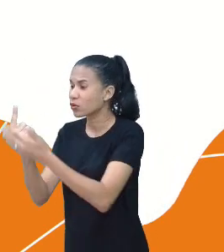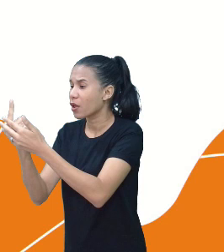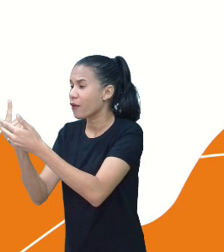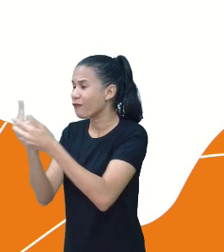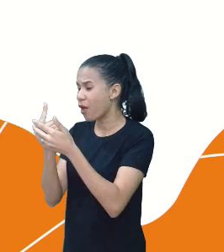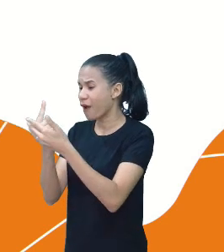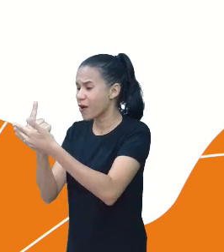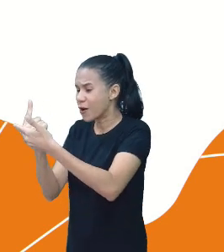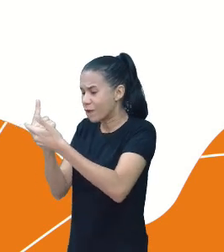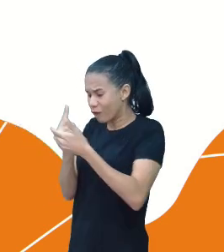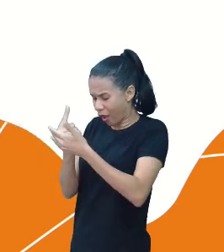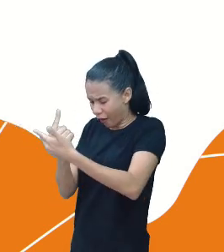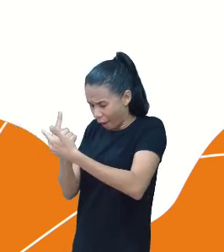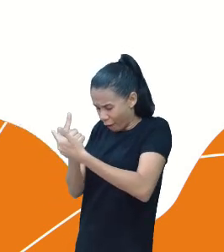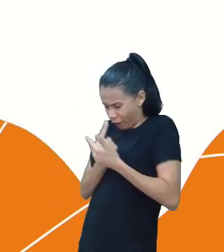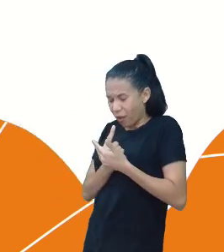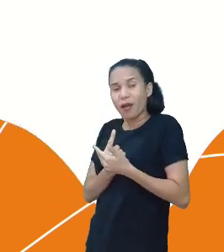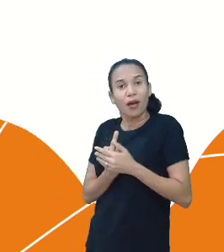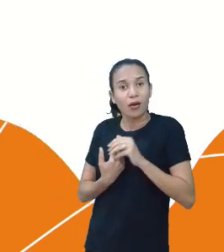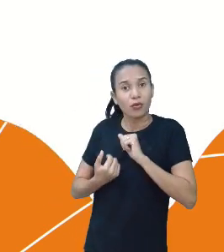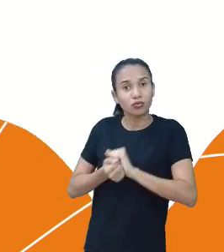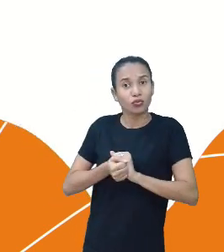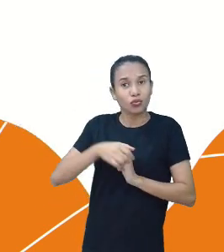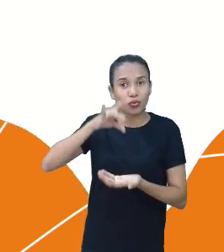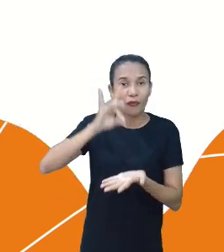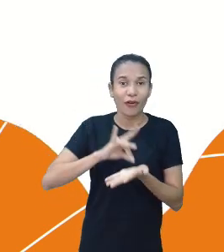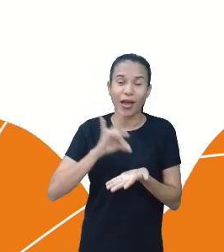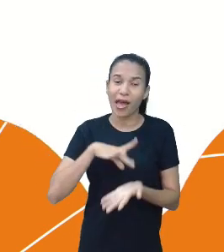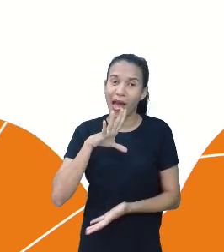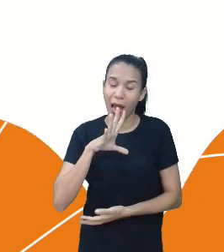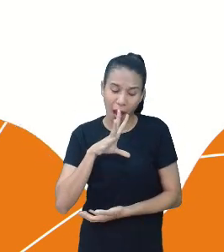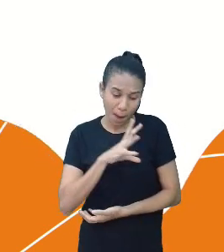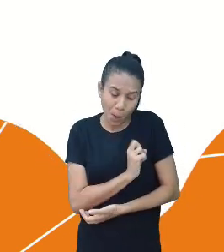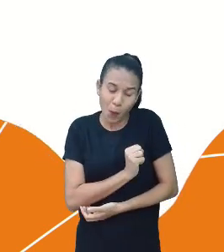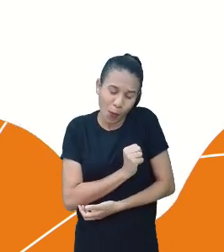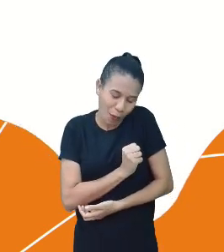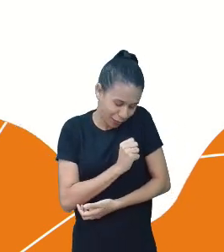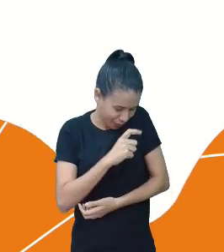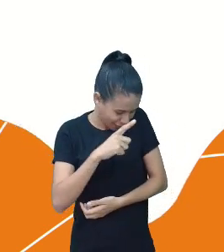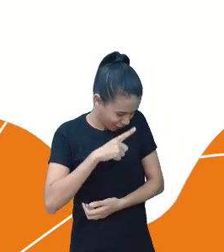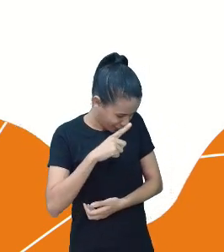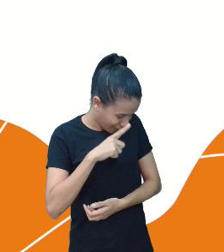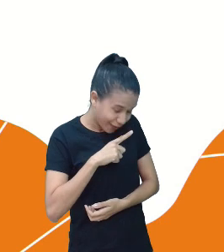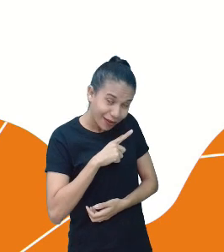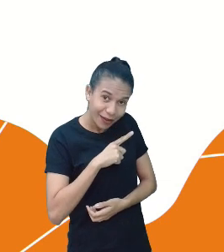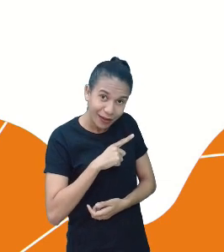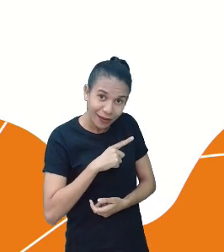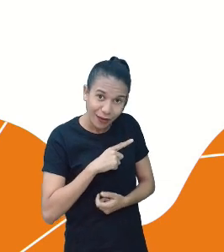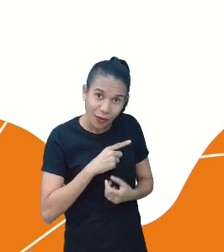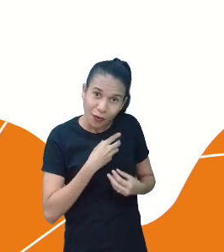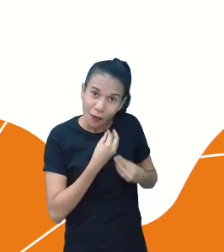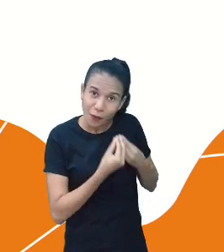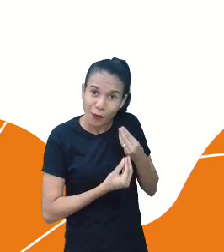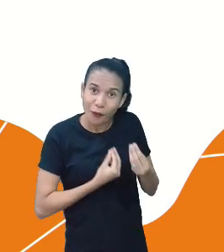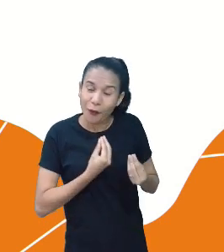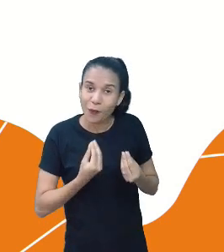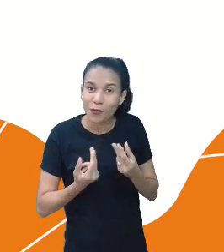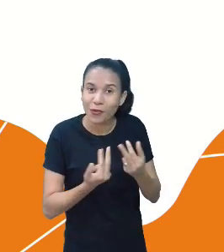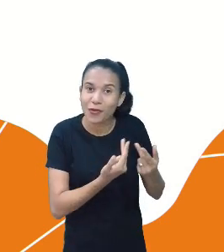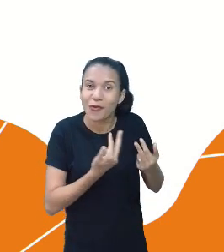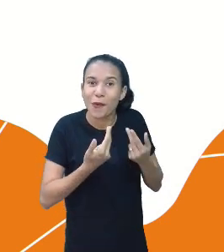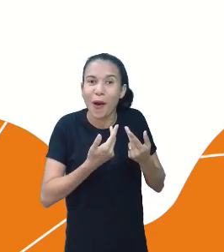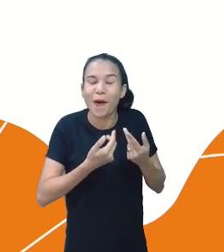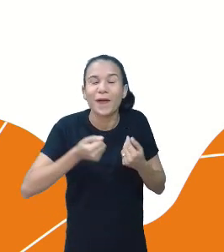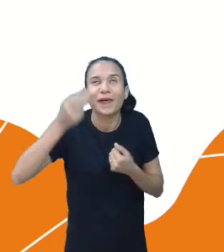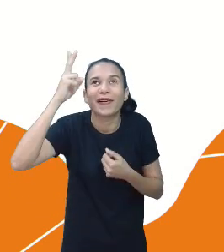ausência não dá paz, e o verdadeiro amor de quem se ama tece a mesma antiga